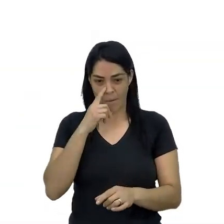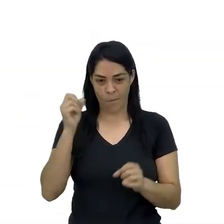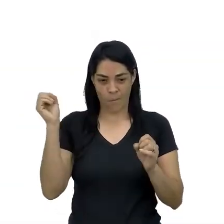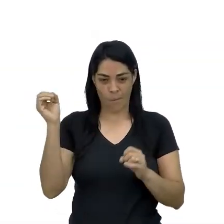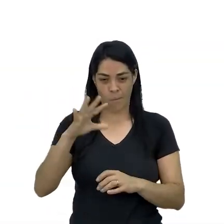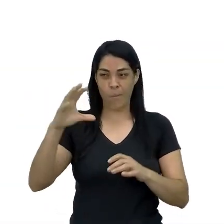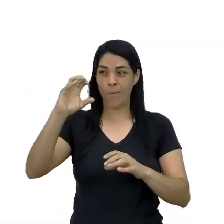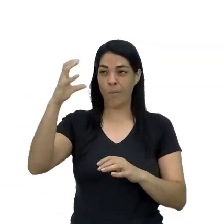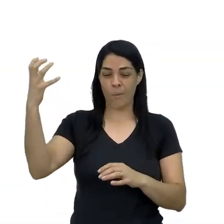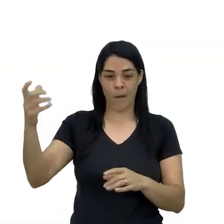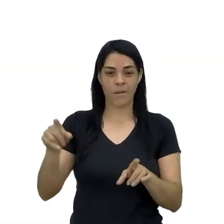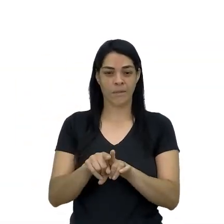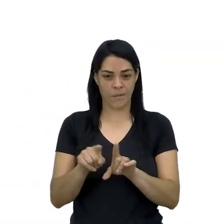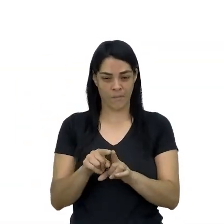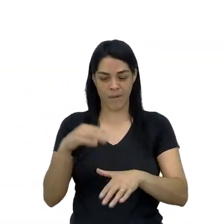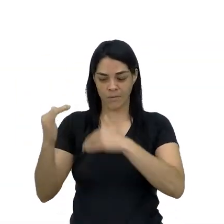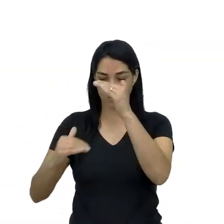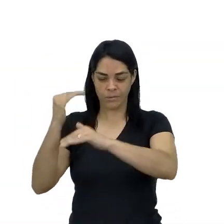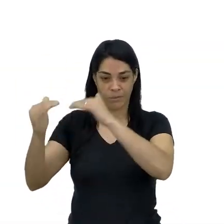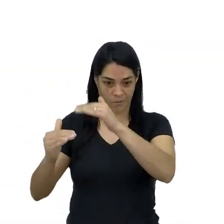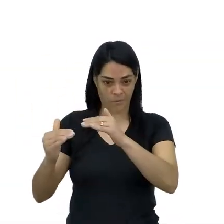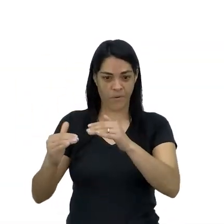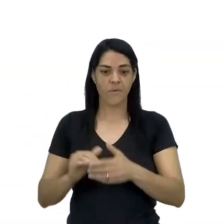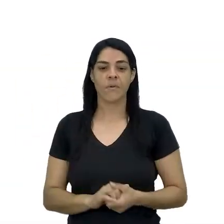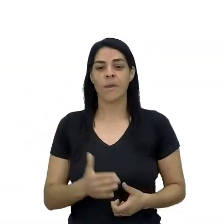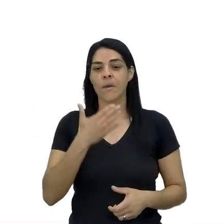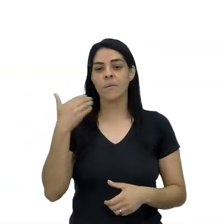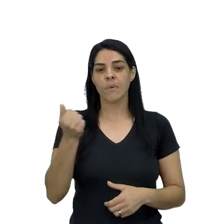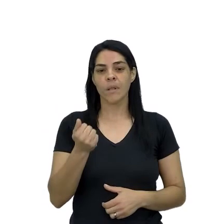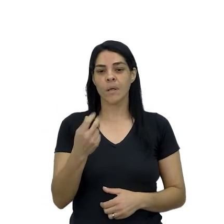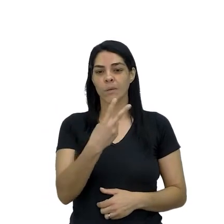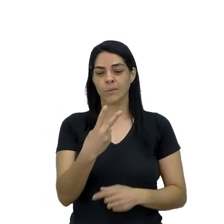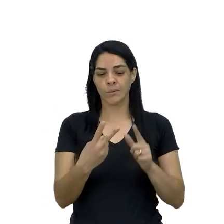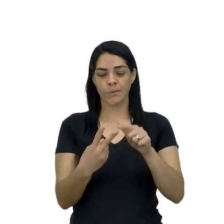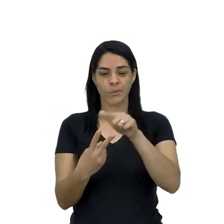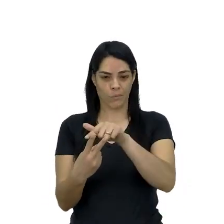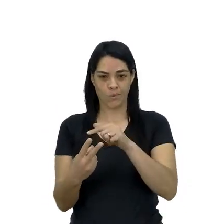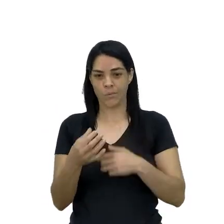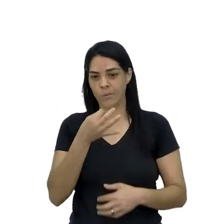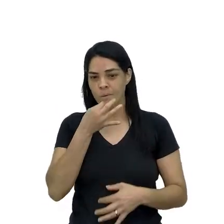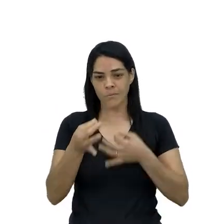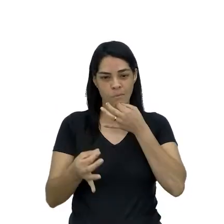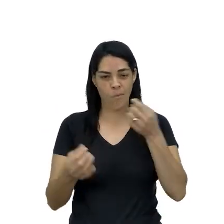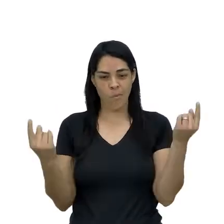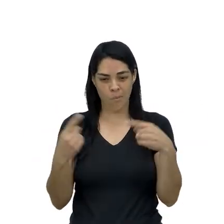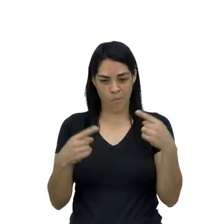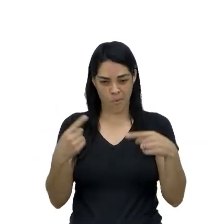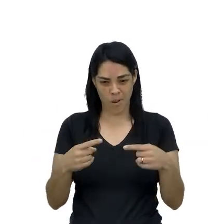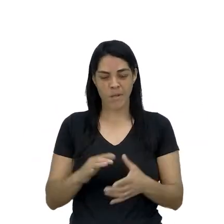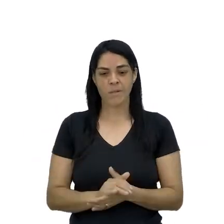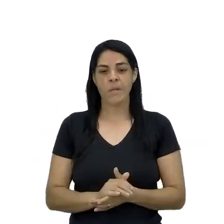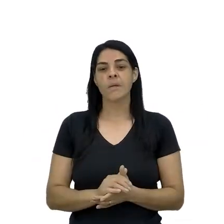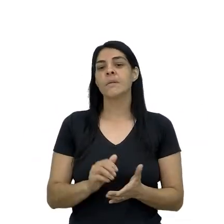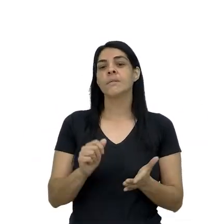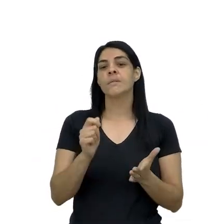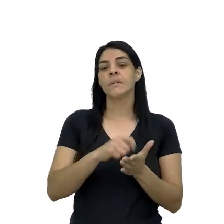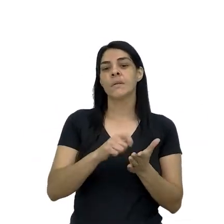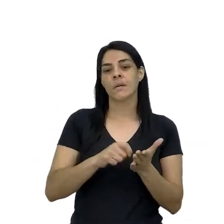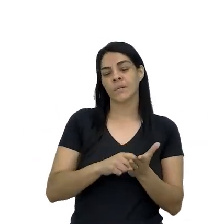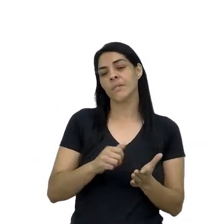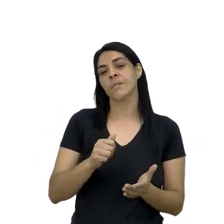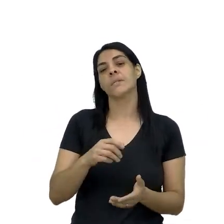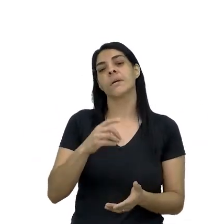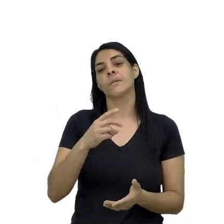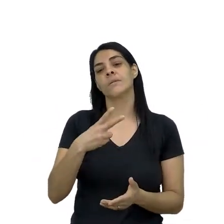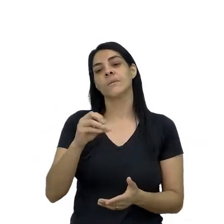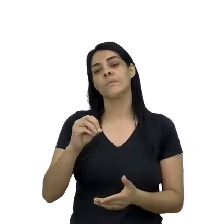Para desenvolver essa abordagem ainda mais, 2 dimensões críticas que irão impulsionar a Agenda 2030 foram